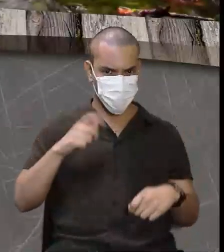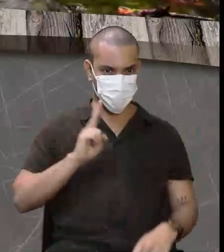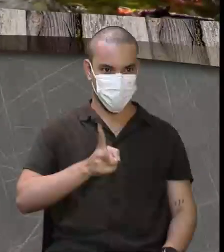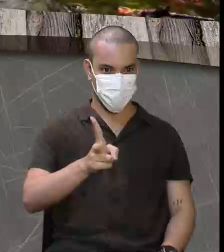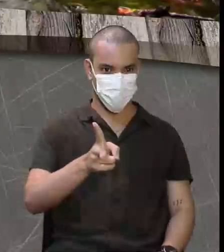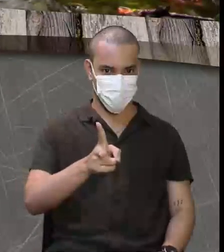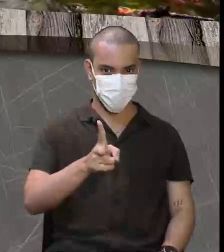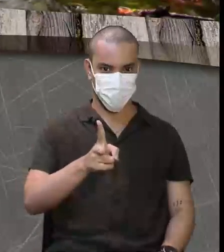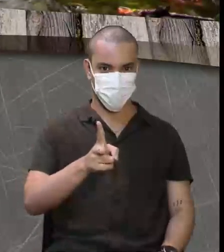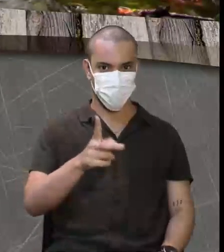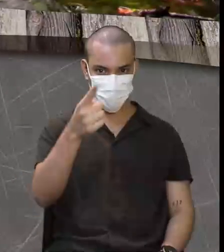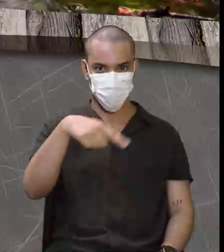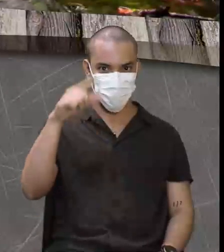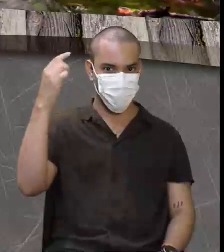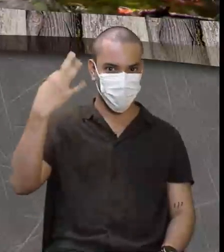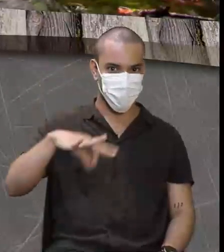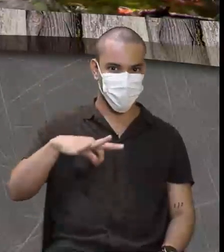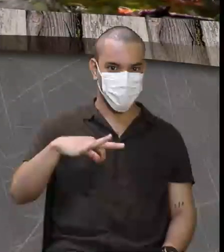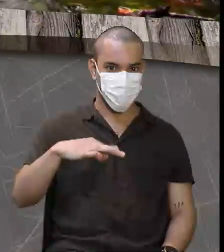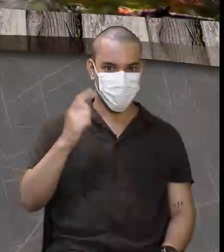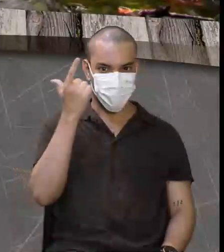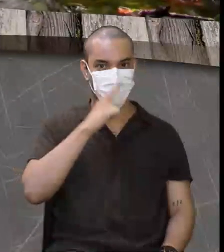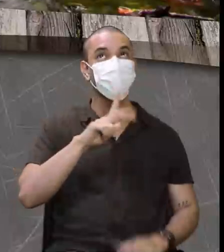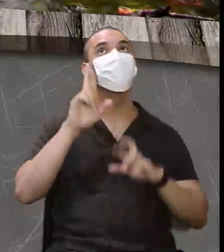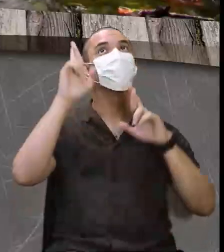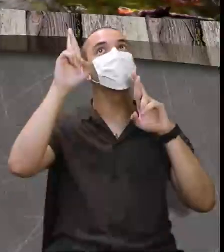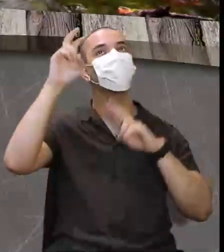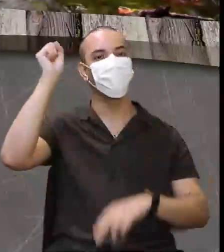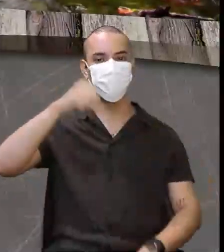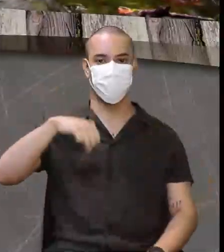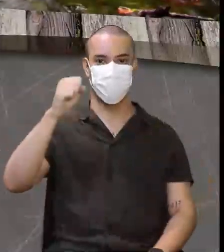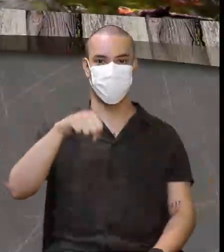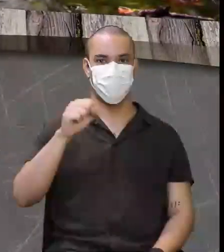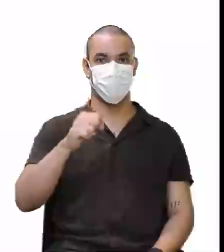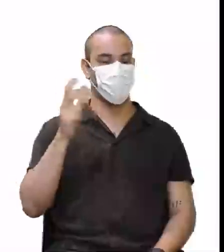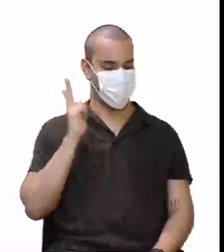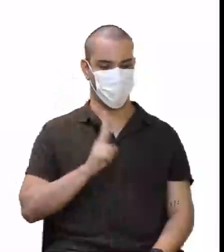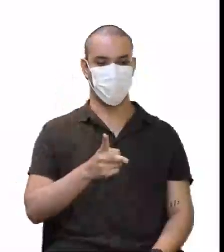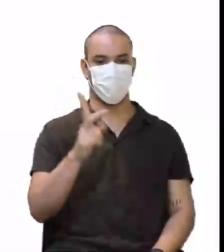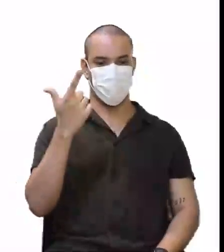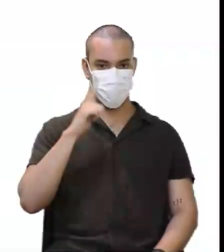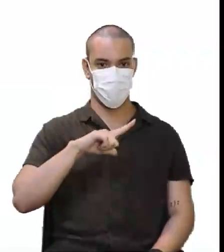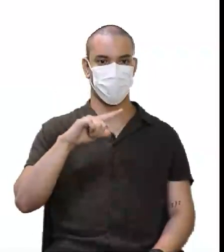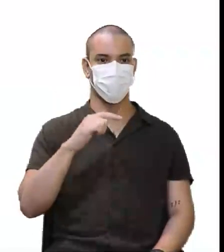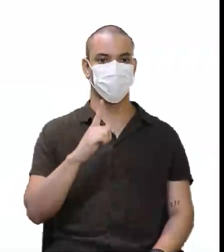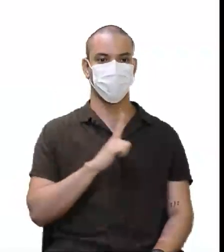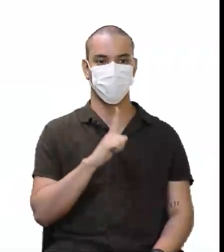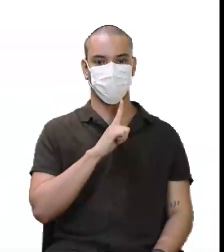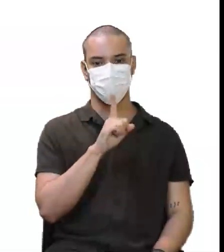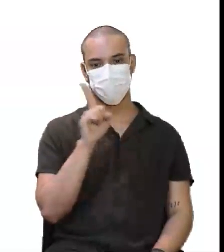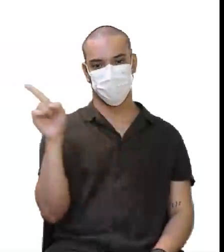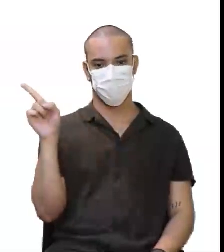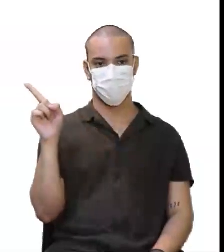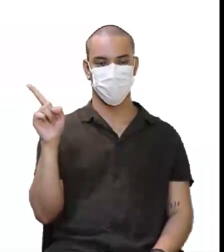seguir? Você acertou? Eu espero que sim, tá bom? Vamos que tem mais. Se liga lá na nossa tela.